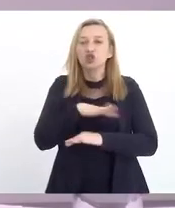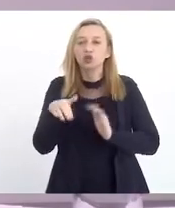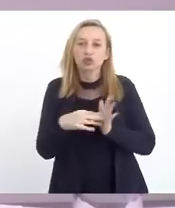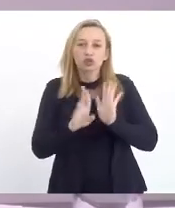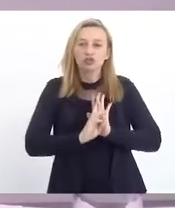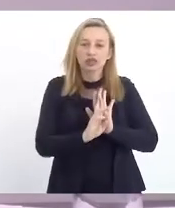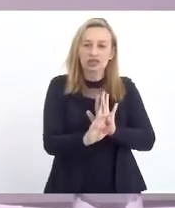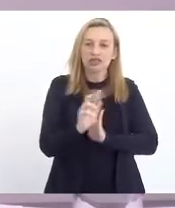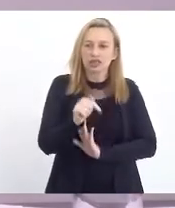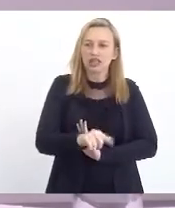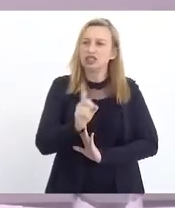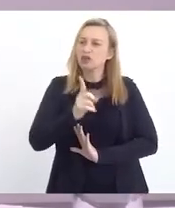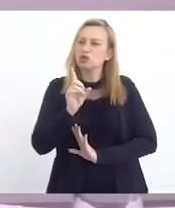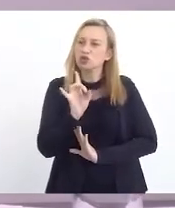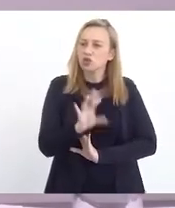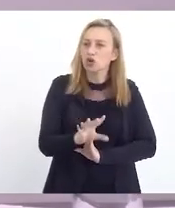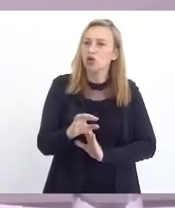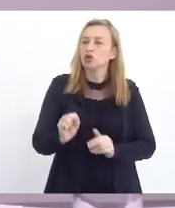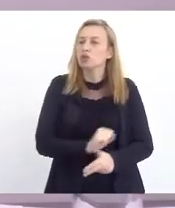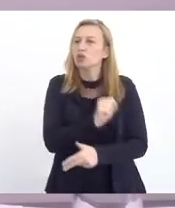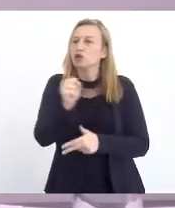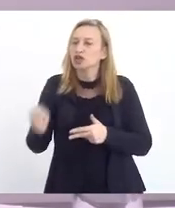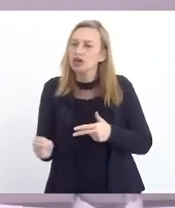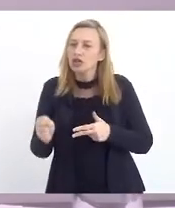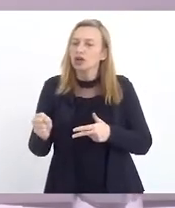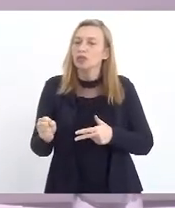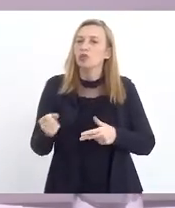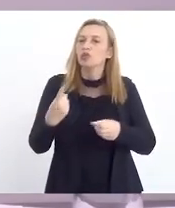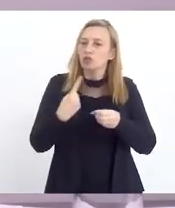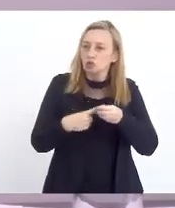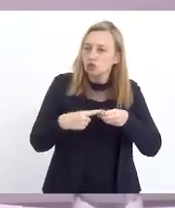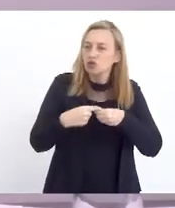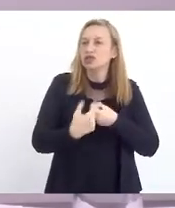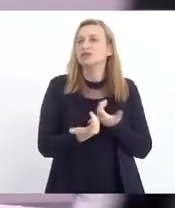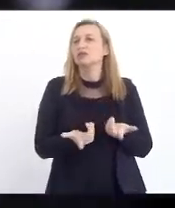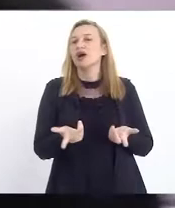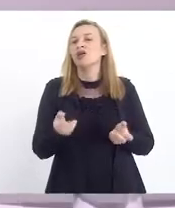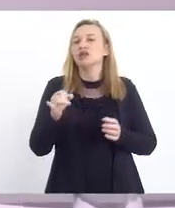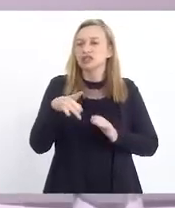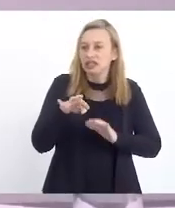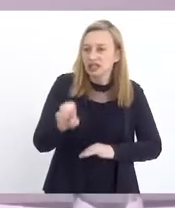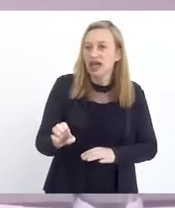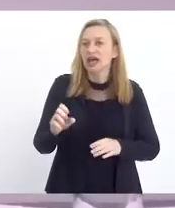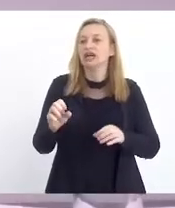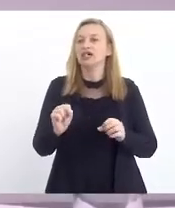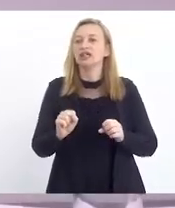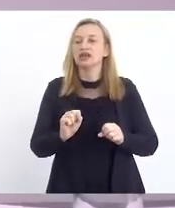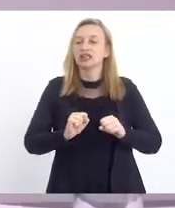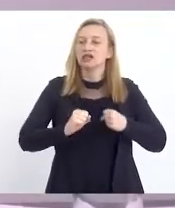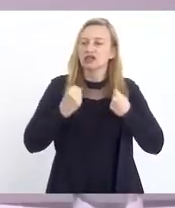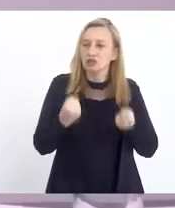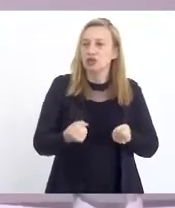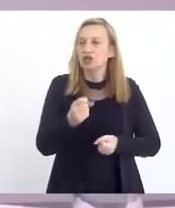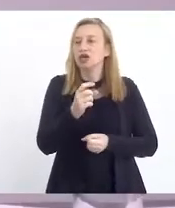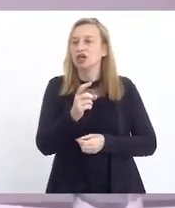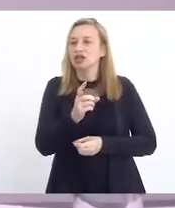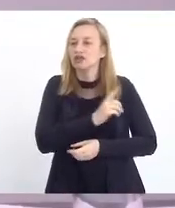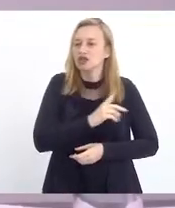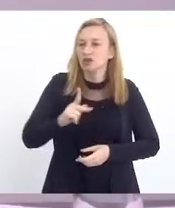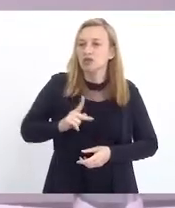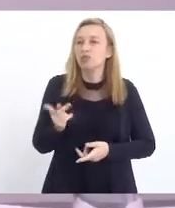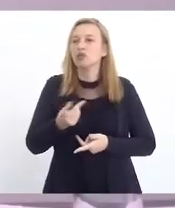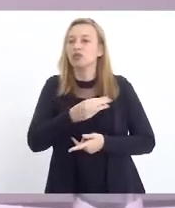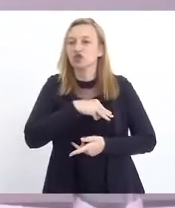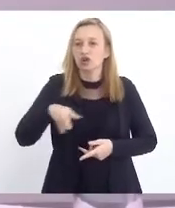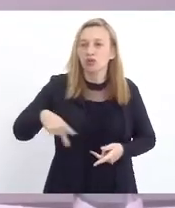representantes aqui, não só do Poder Público Municipal, como da SEDAE, Ministério Público, Defensoria Pública, as instituições que estão presentes